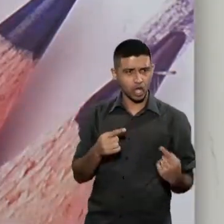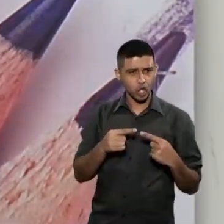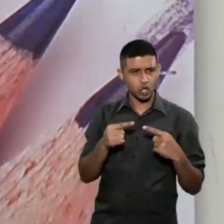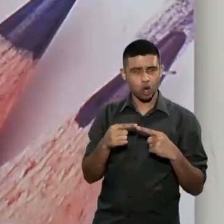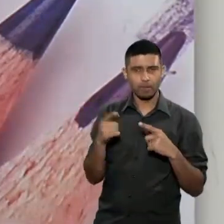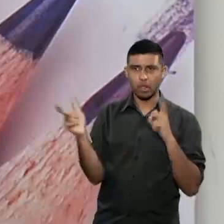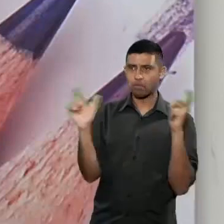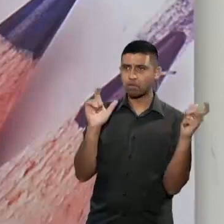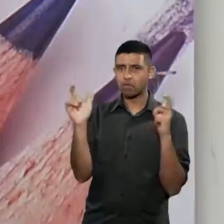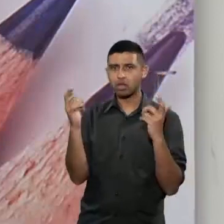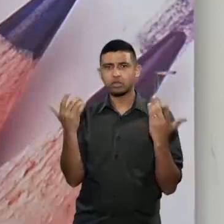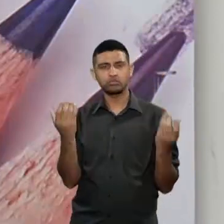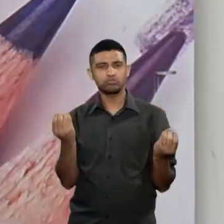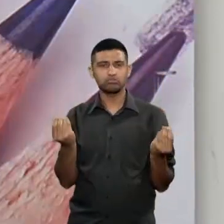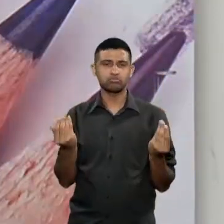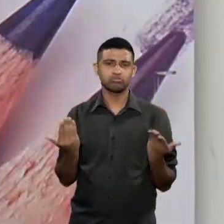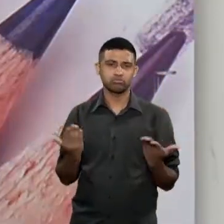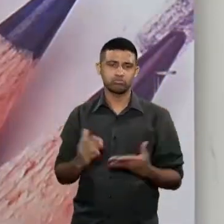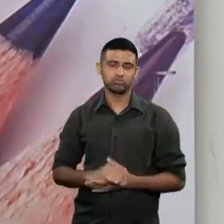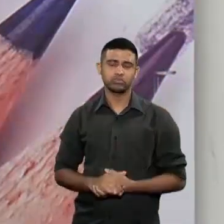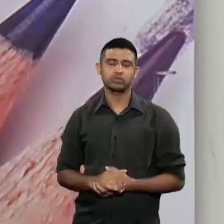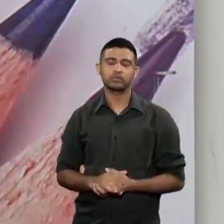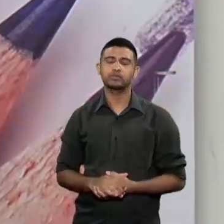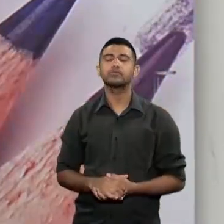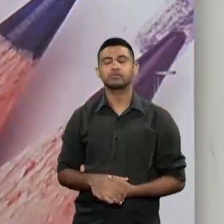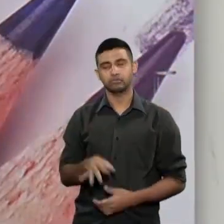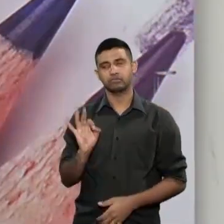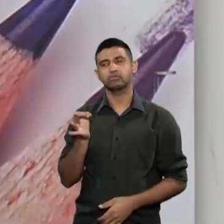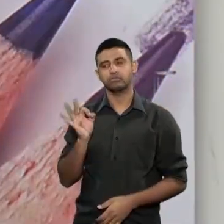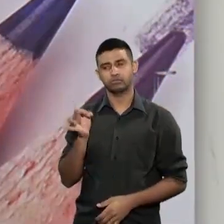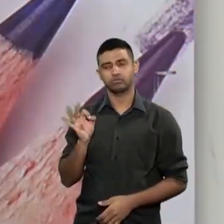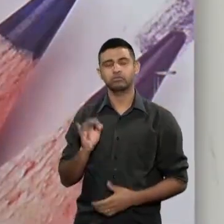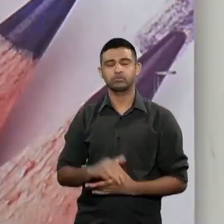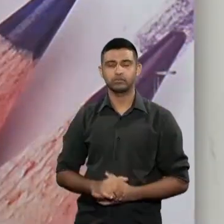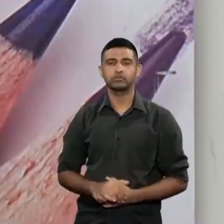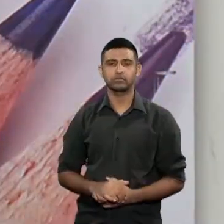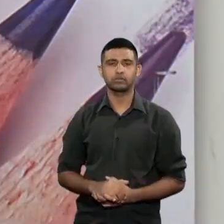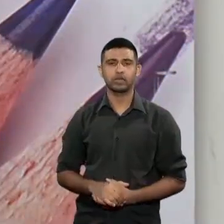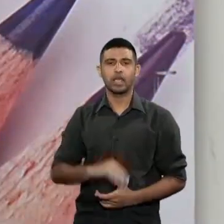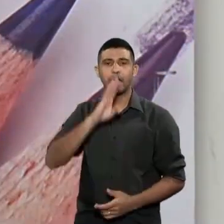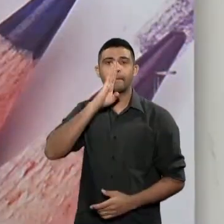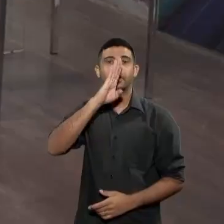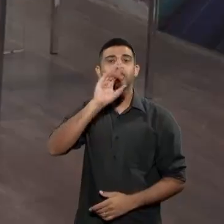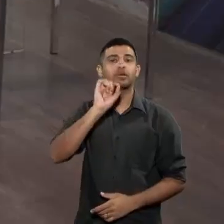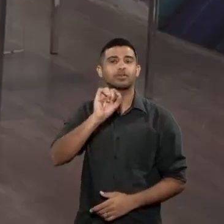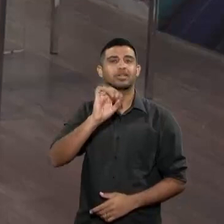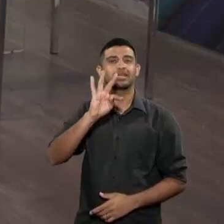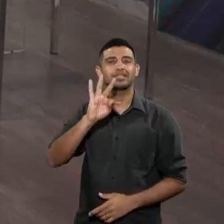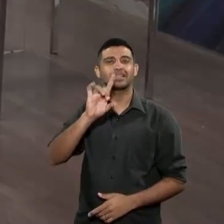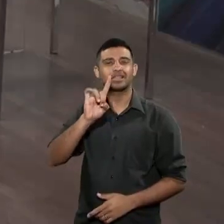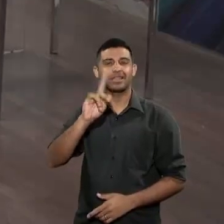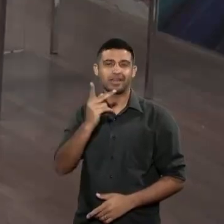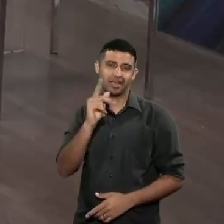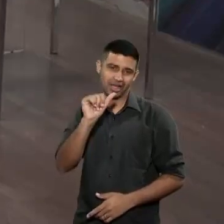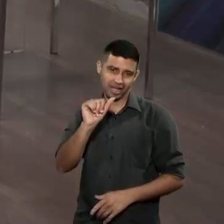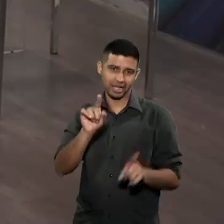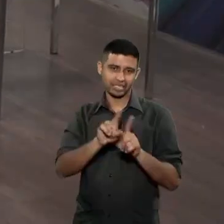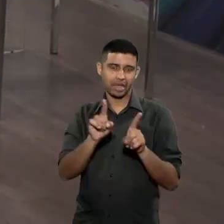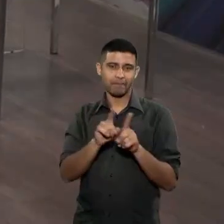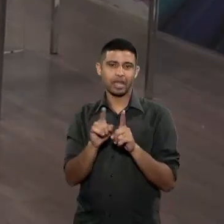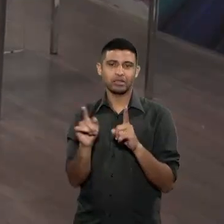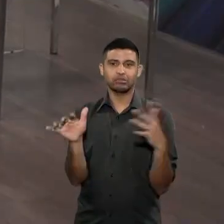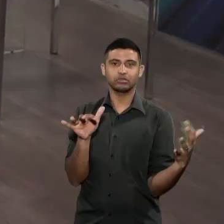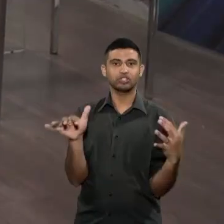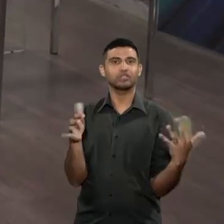a transtornos, a outros tipos de... Isso. Vem? Isso, principalmente com o TDAH e a